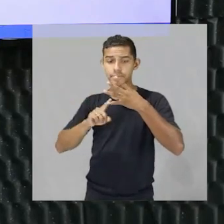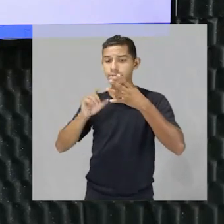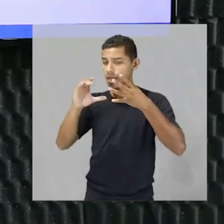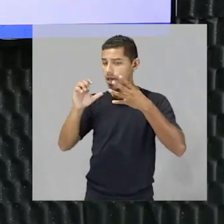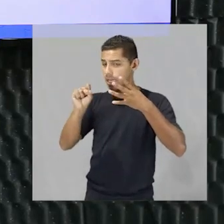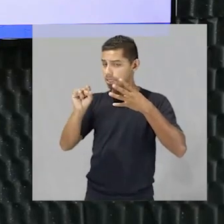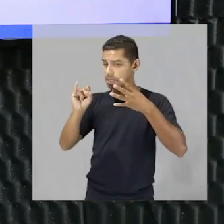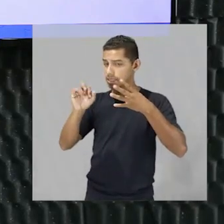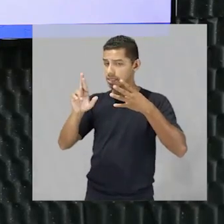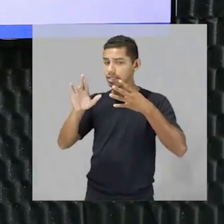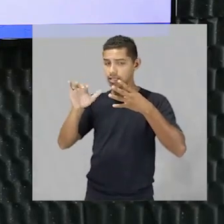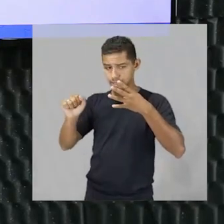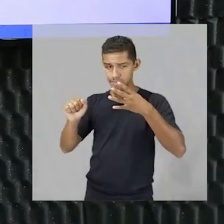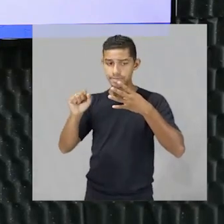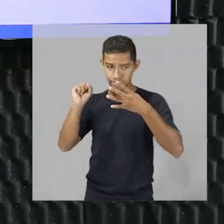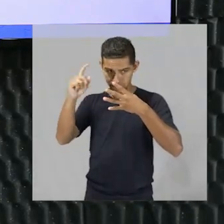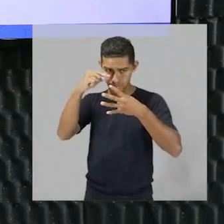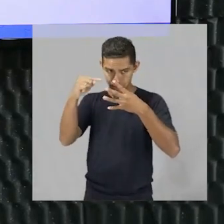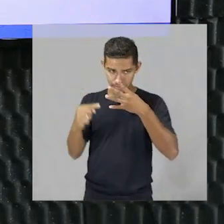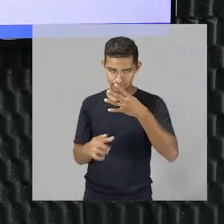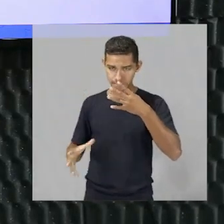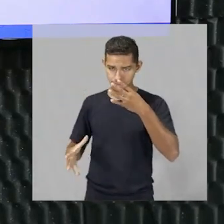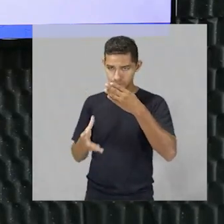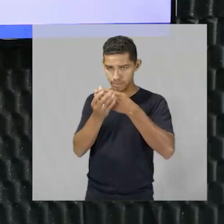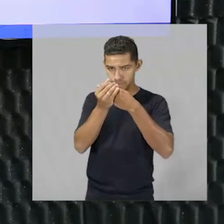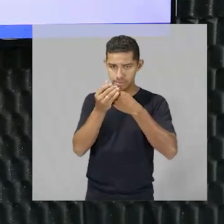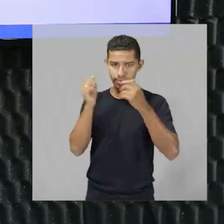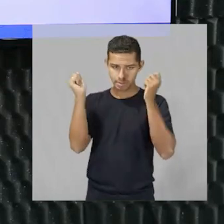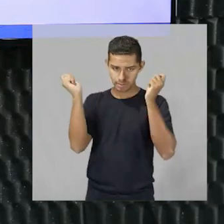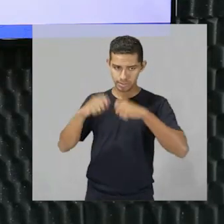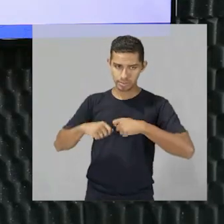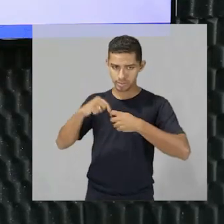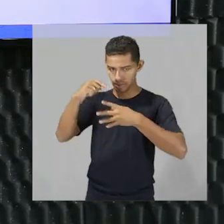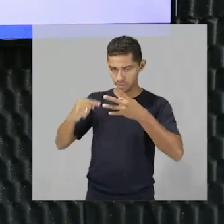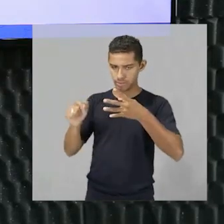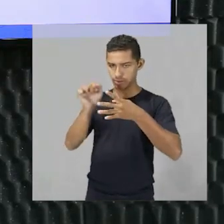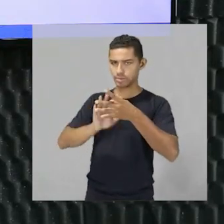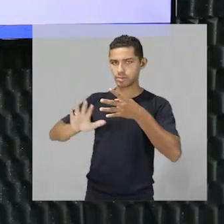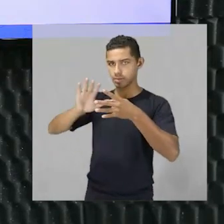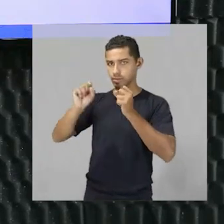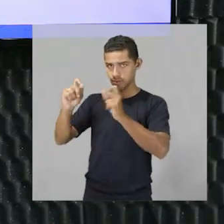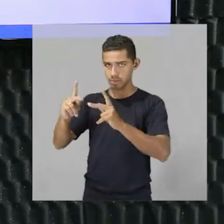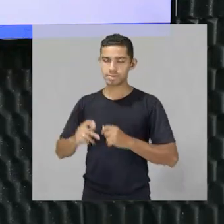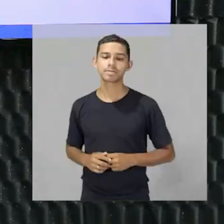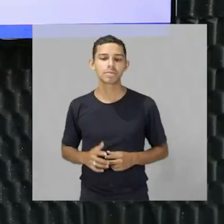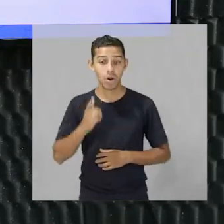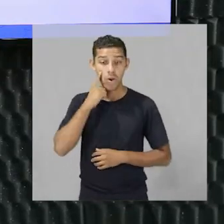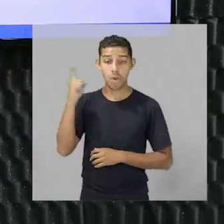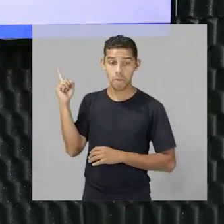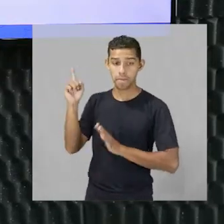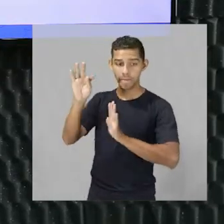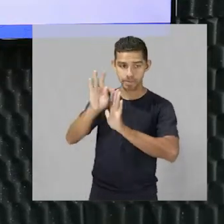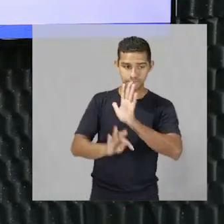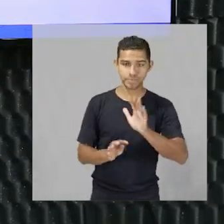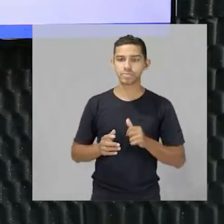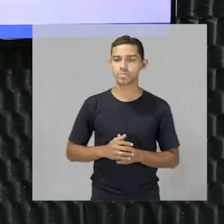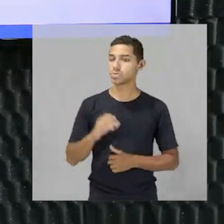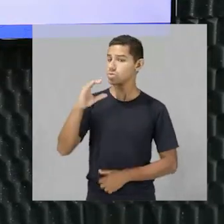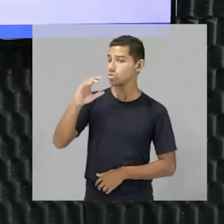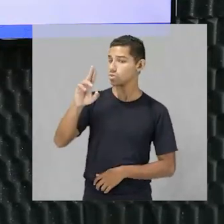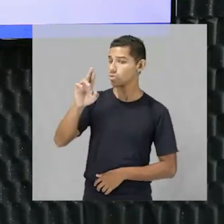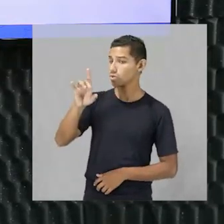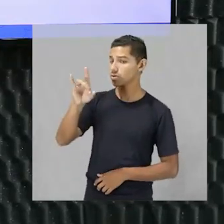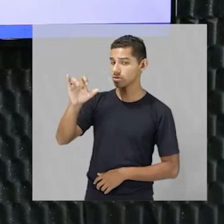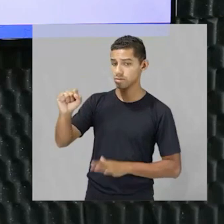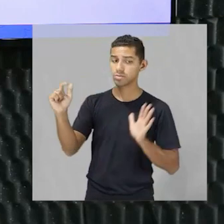imagem sobre isso aí para te exemplificar melhor, beleza? Vai estar situado nessa região. Então volta para cá. O Kurdistão já existe no papel,